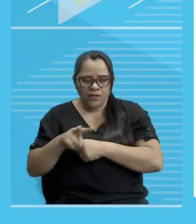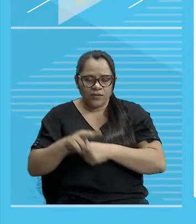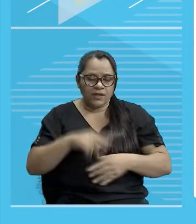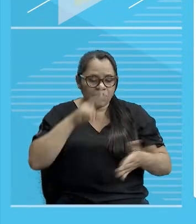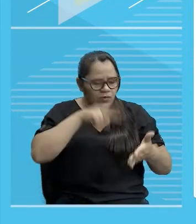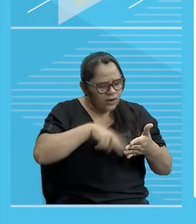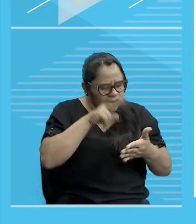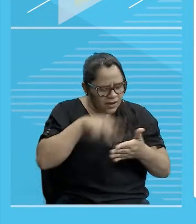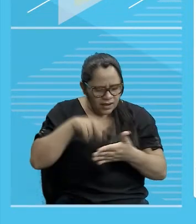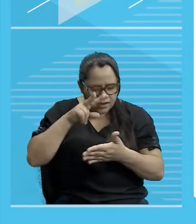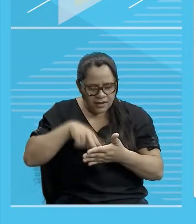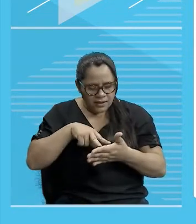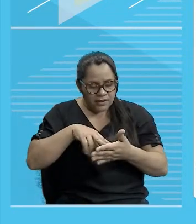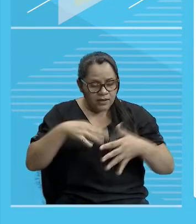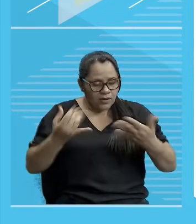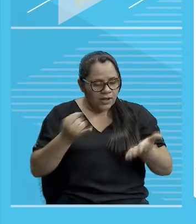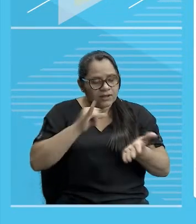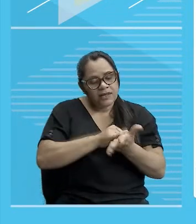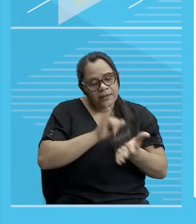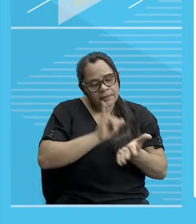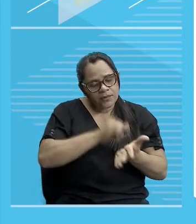impostos aproximados